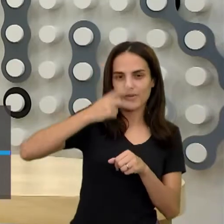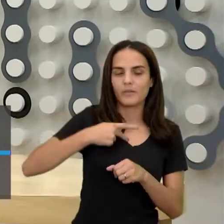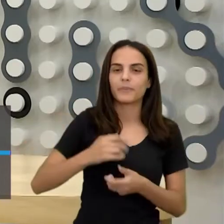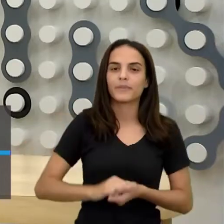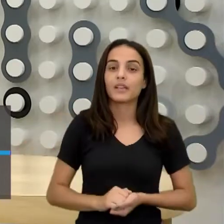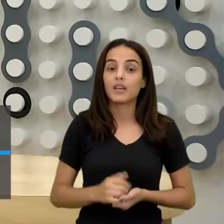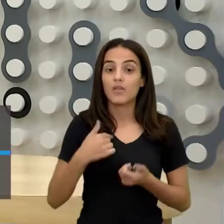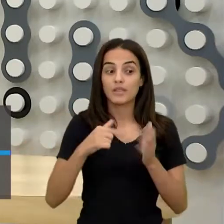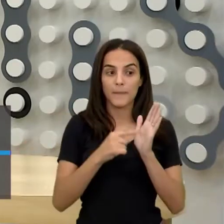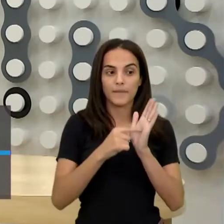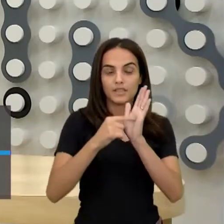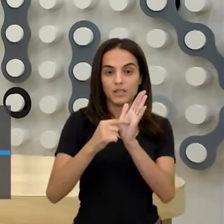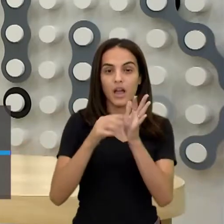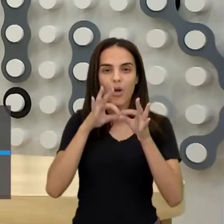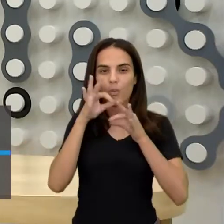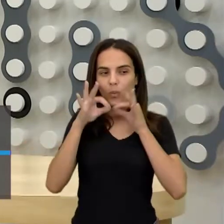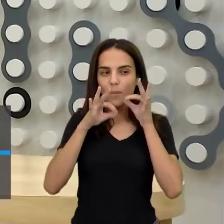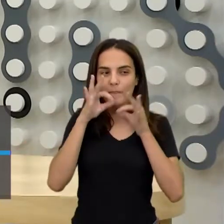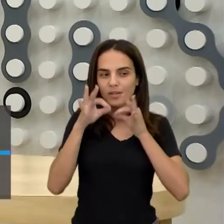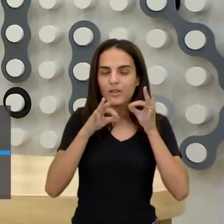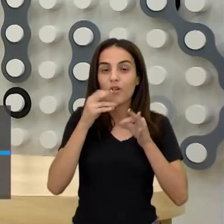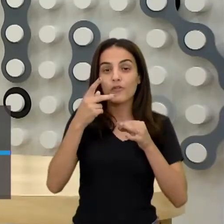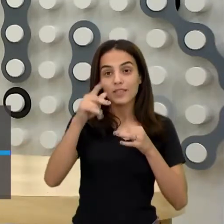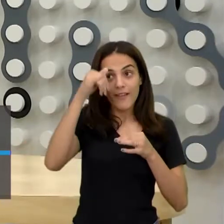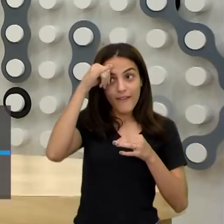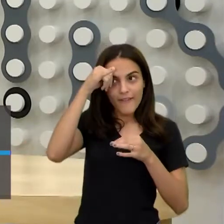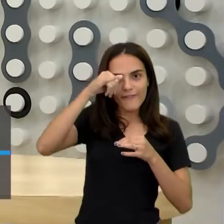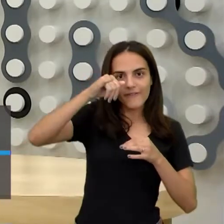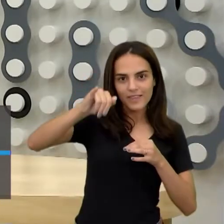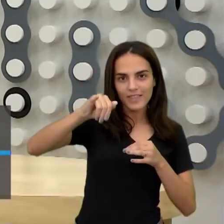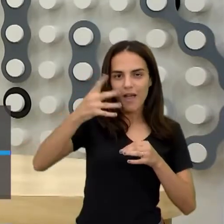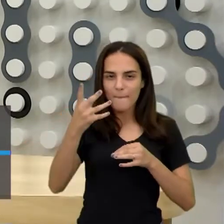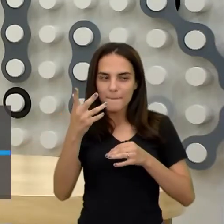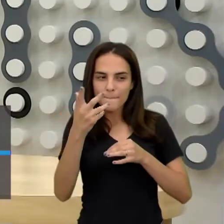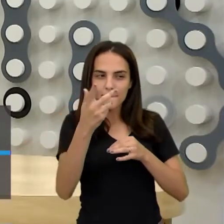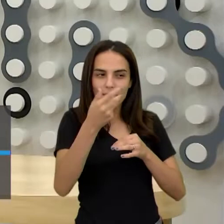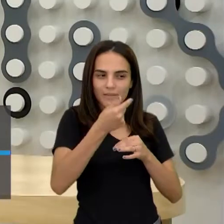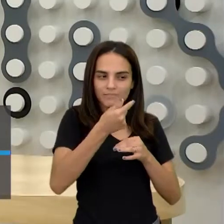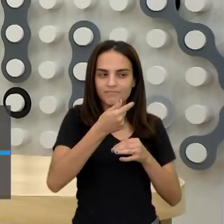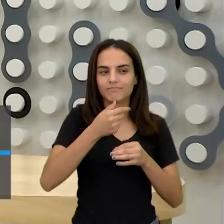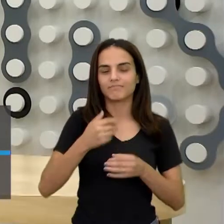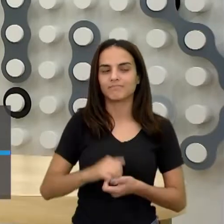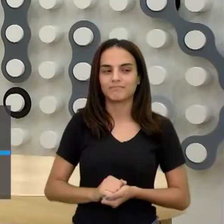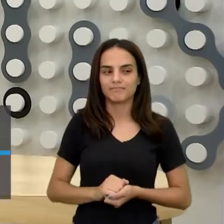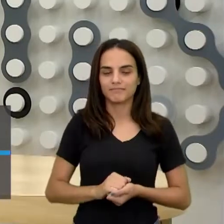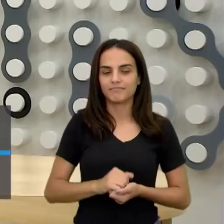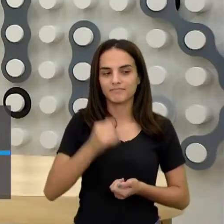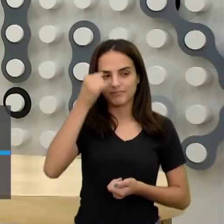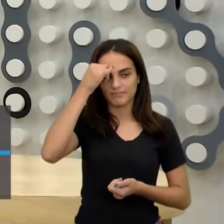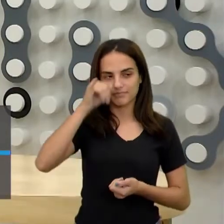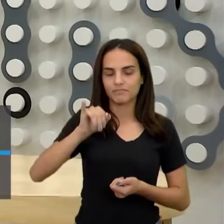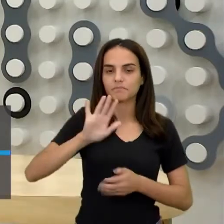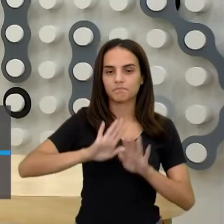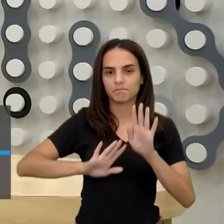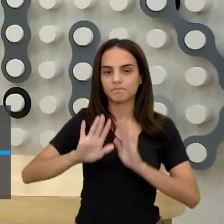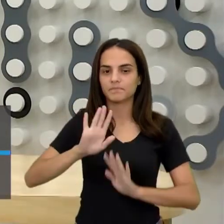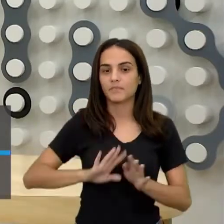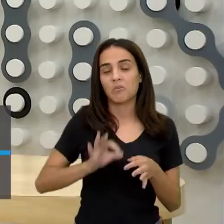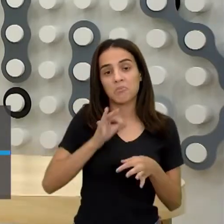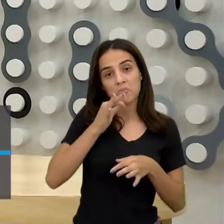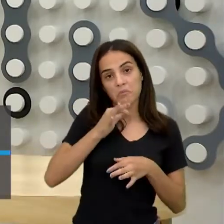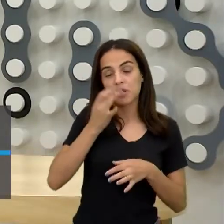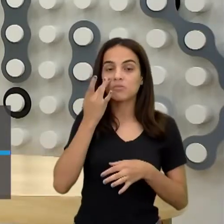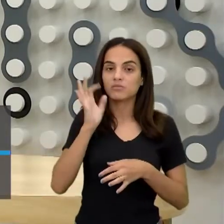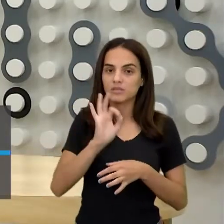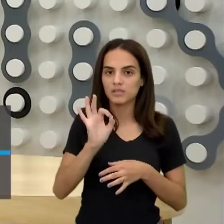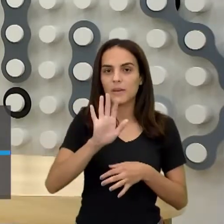você apresentar argumentos, na verdade, você evita a manipulação, certo? Beleza? E é isso, não sei se é uma opinião,